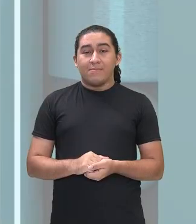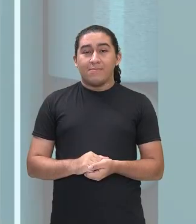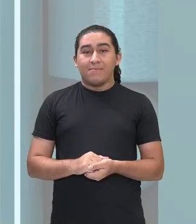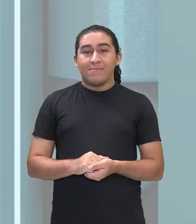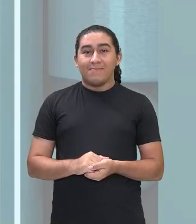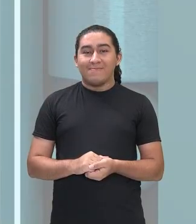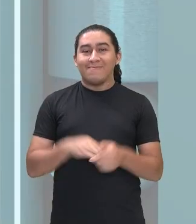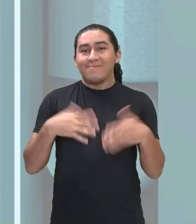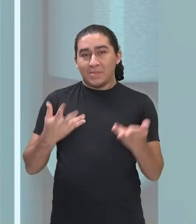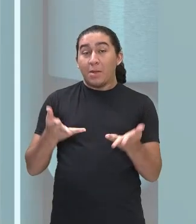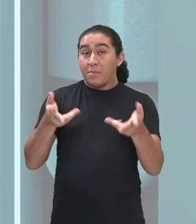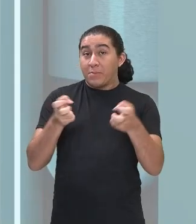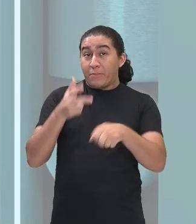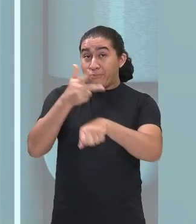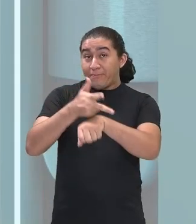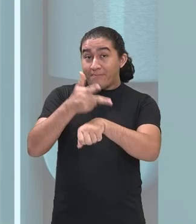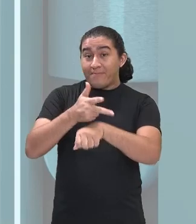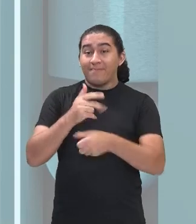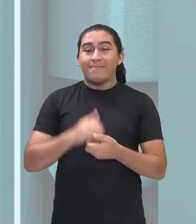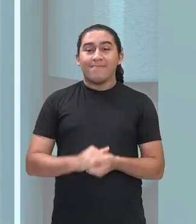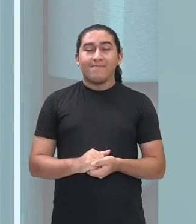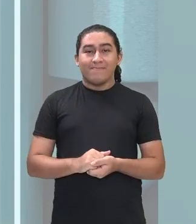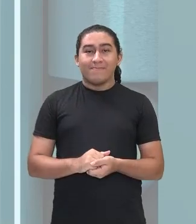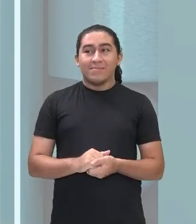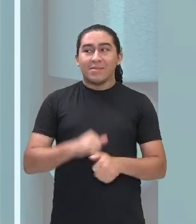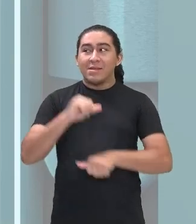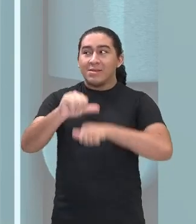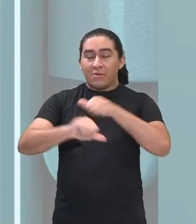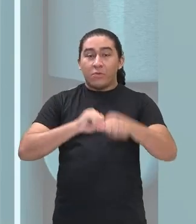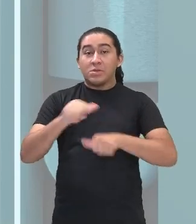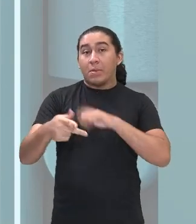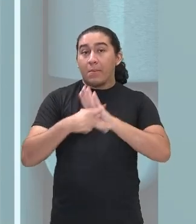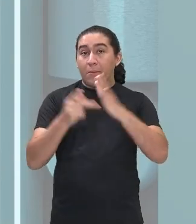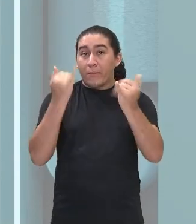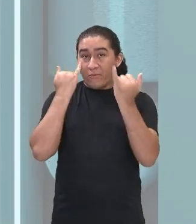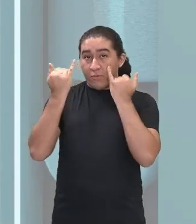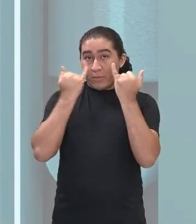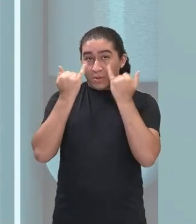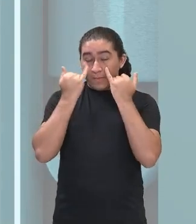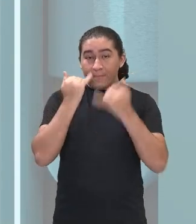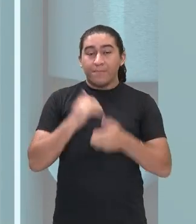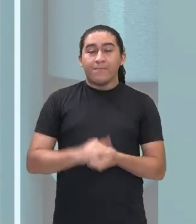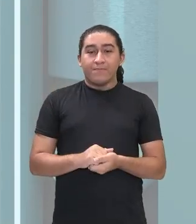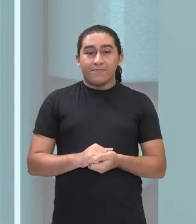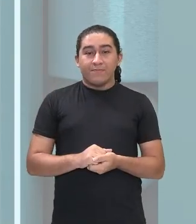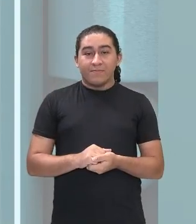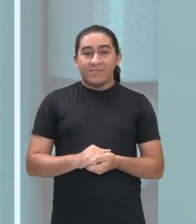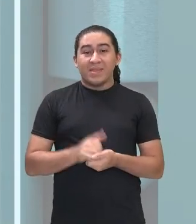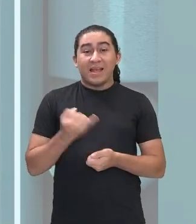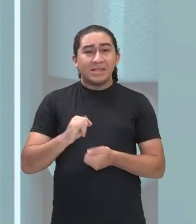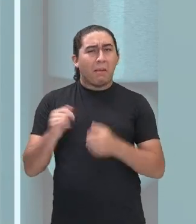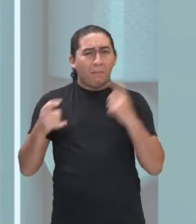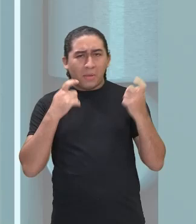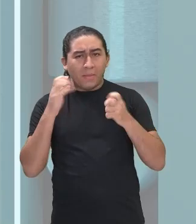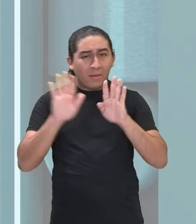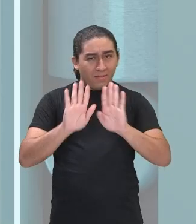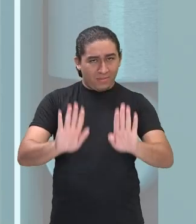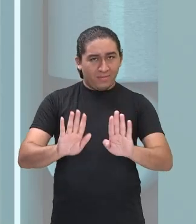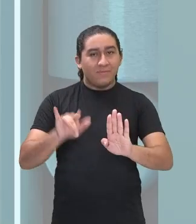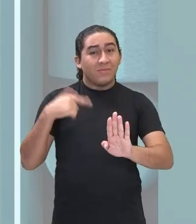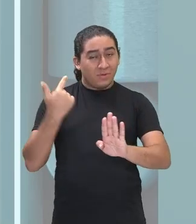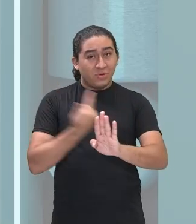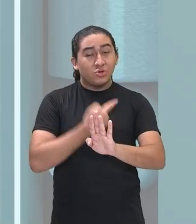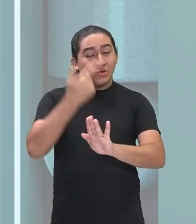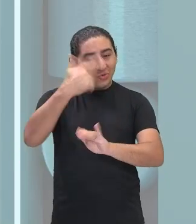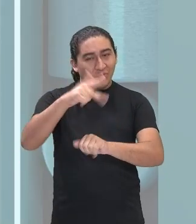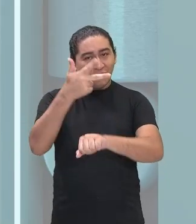Então, deu para perceber a mudança aí na informação? Se não deu, não se preocupe, que a gente vai trazer